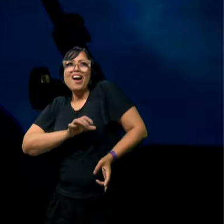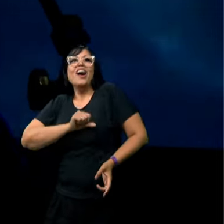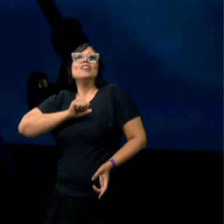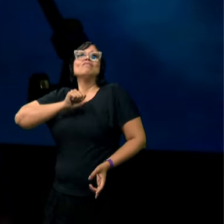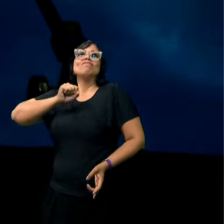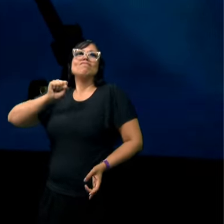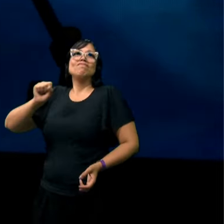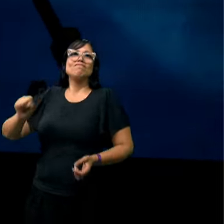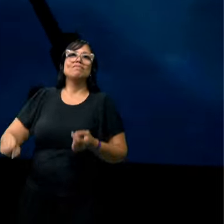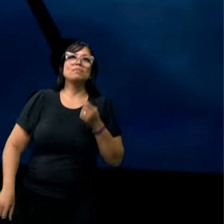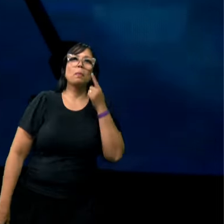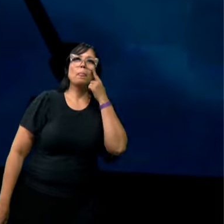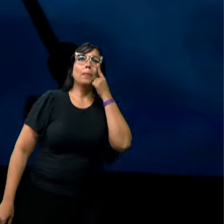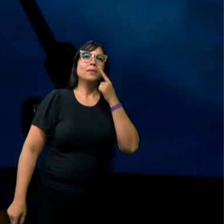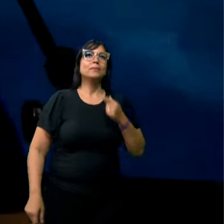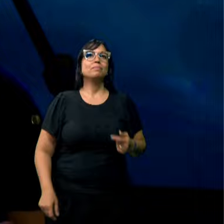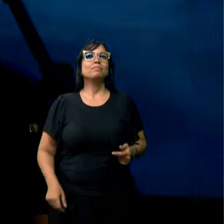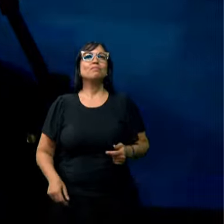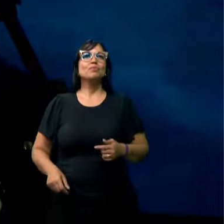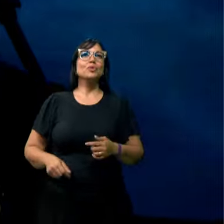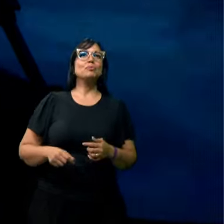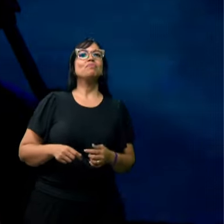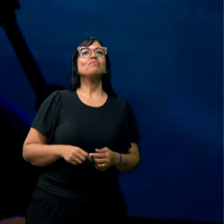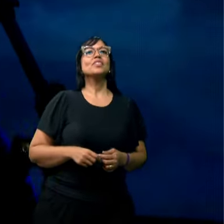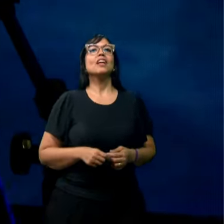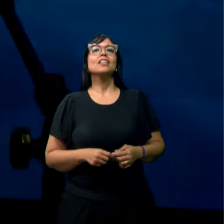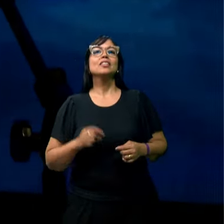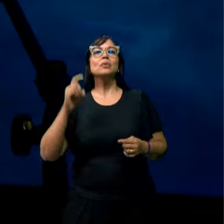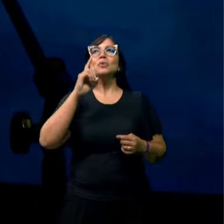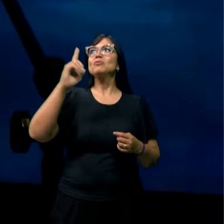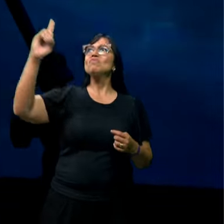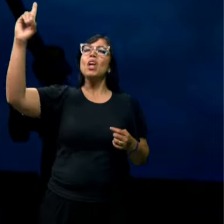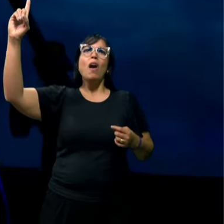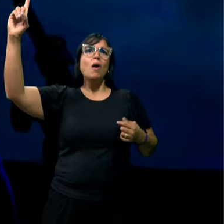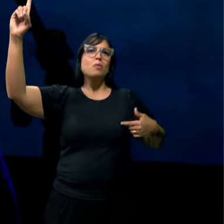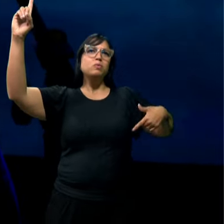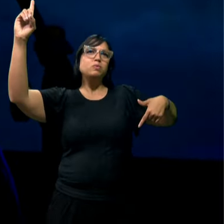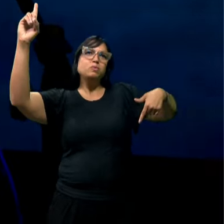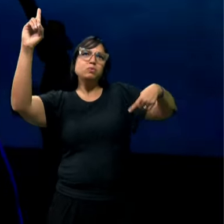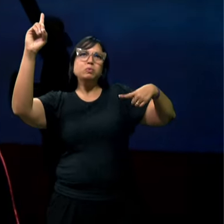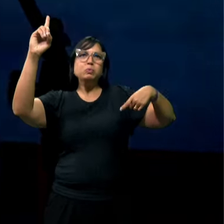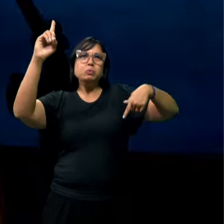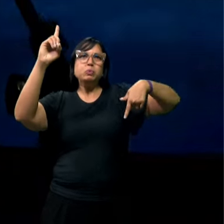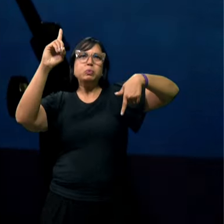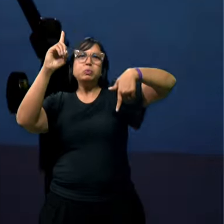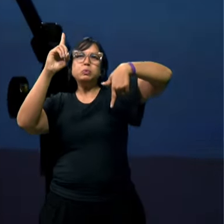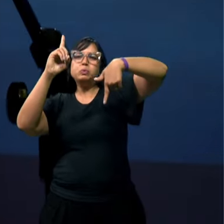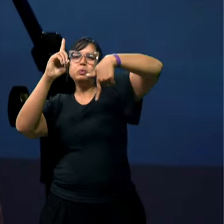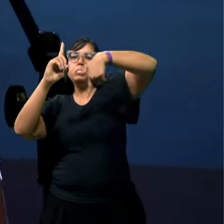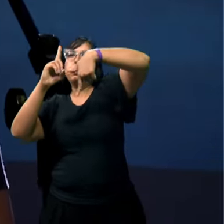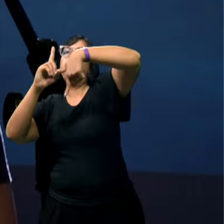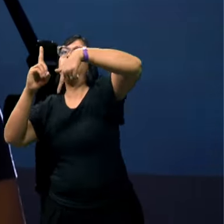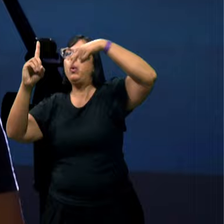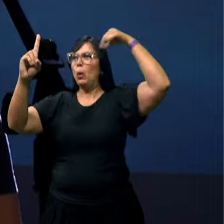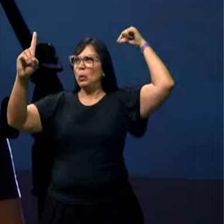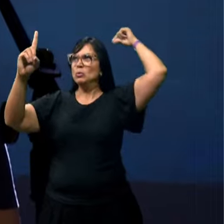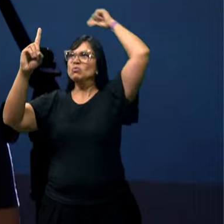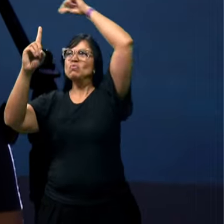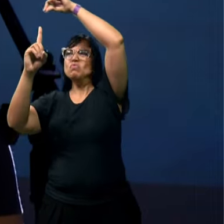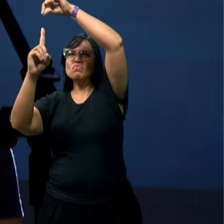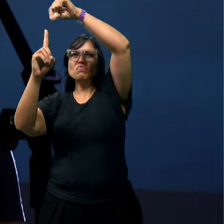amor no instante em que se aproximou.